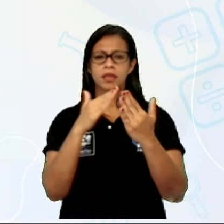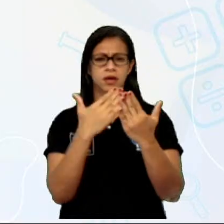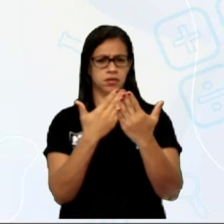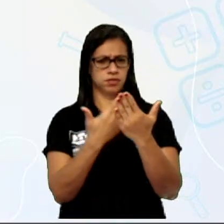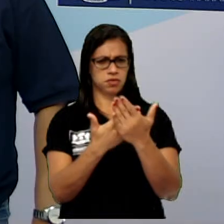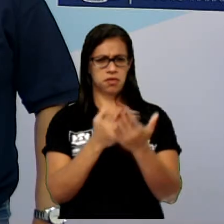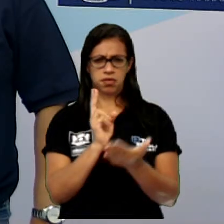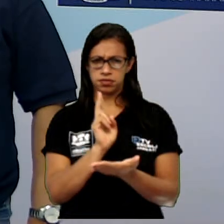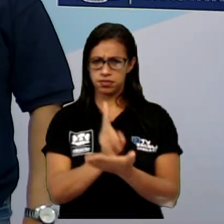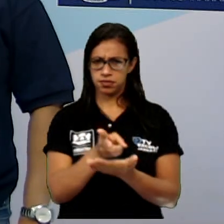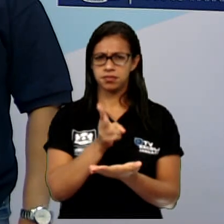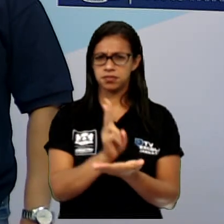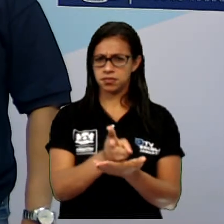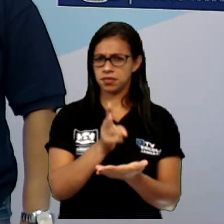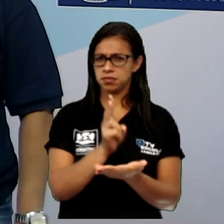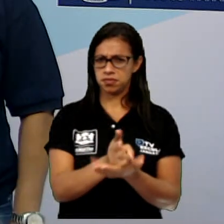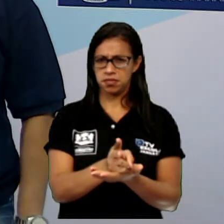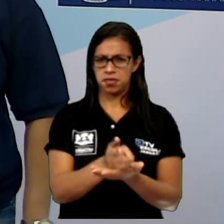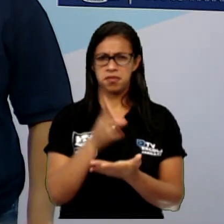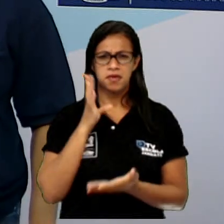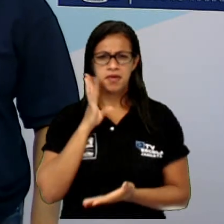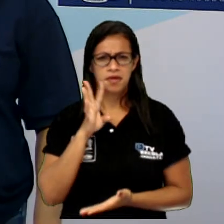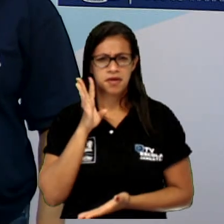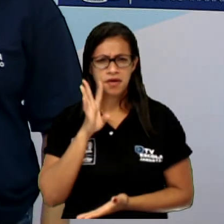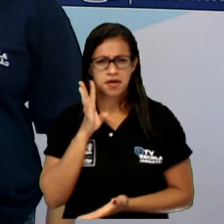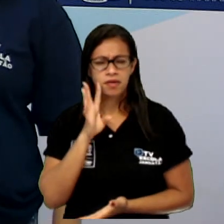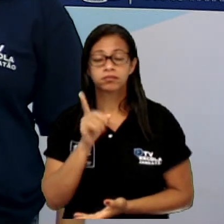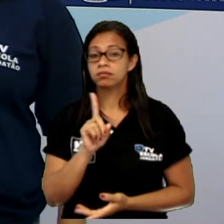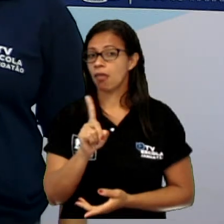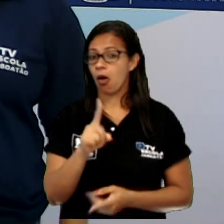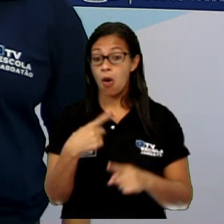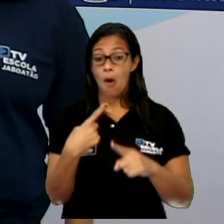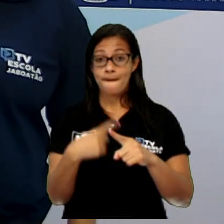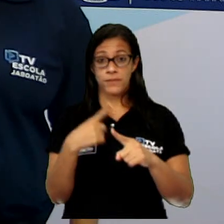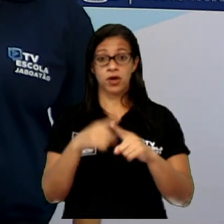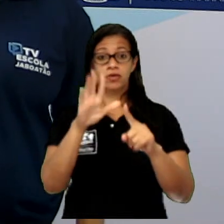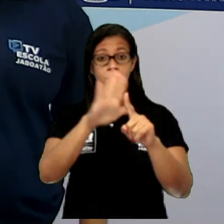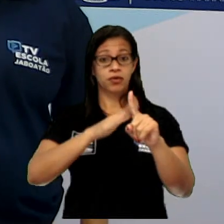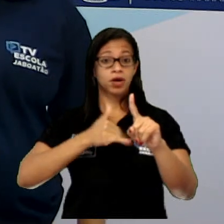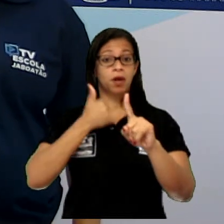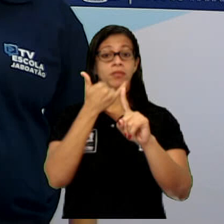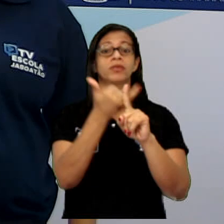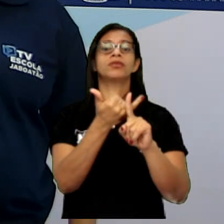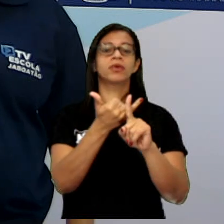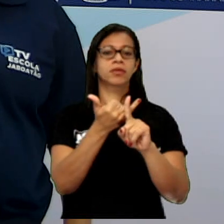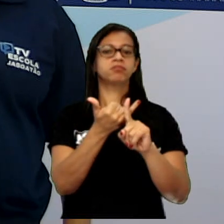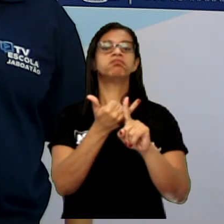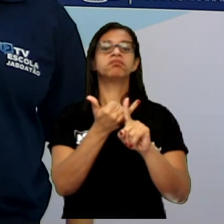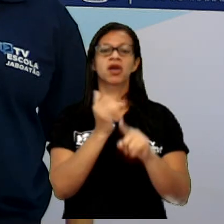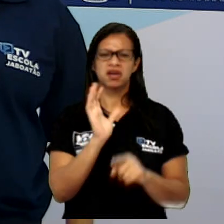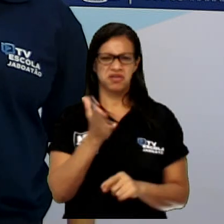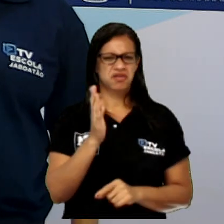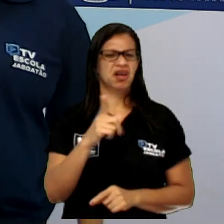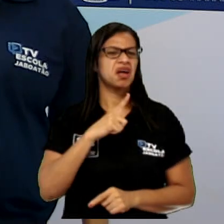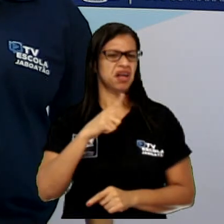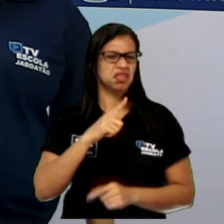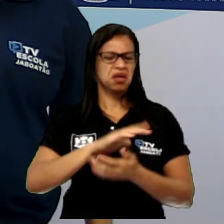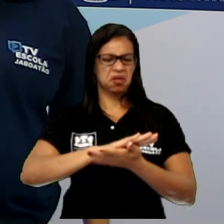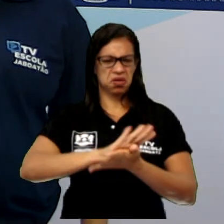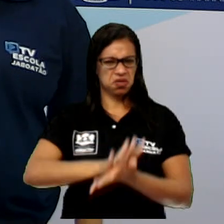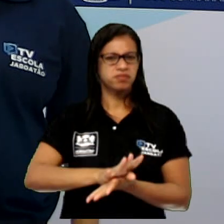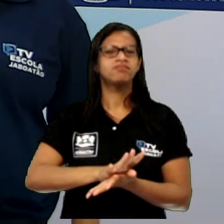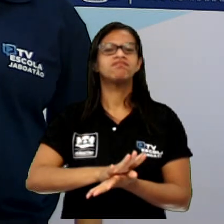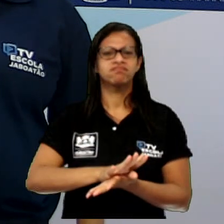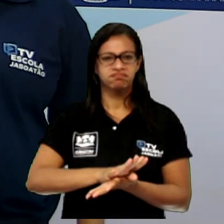assim, sempre legal, não, porque ele sofria bullying. Pois é, o bullying já existia naquela época. Ele, por ser